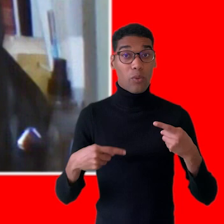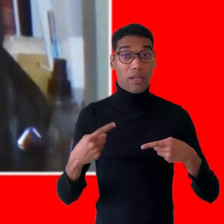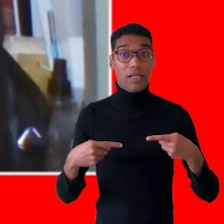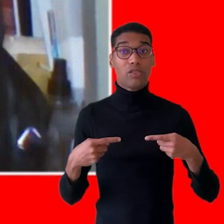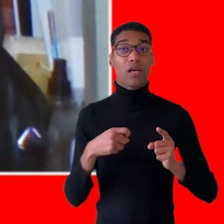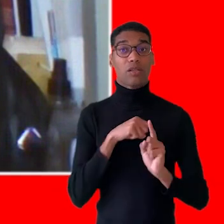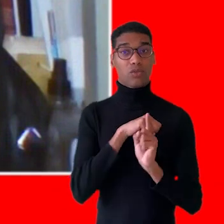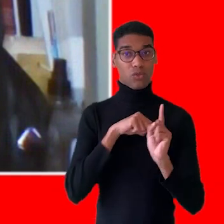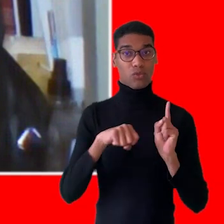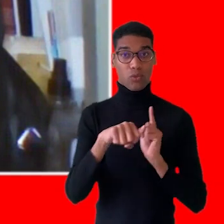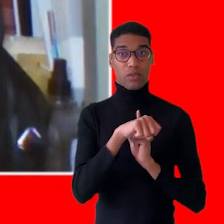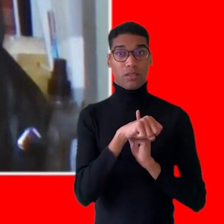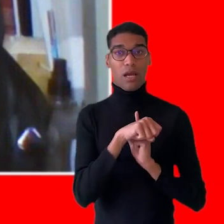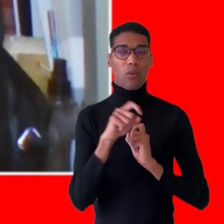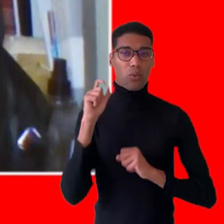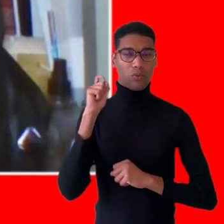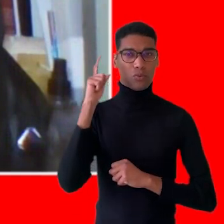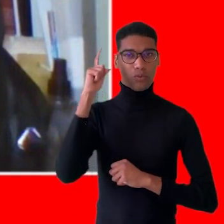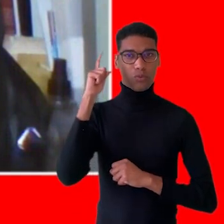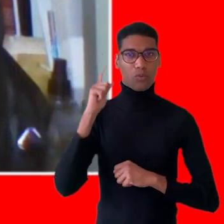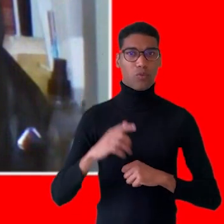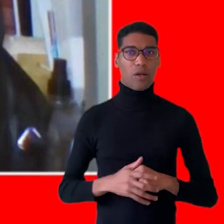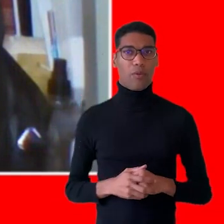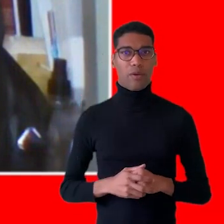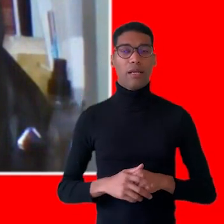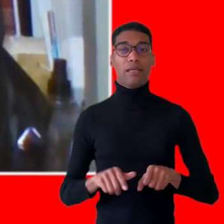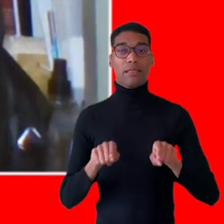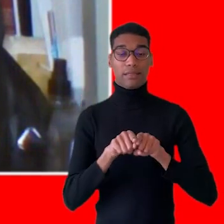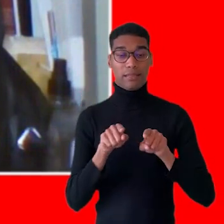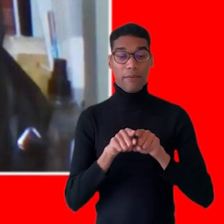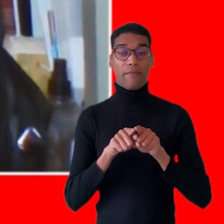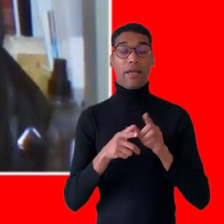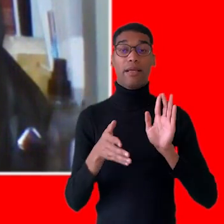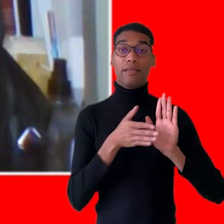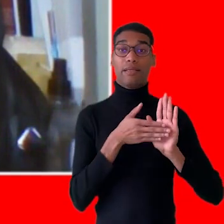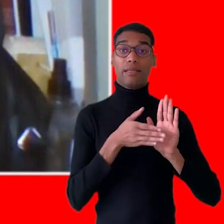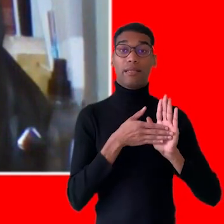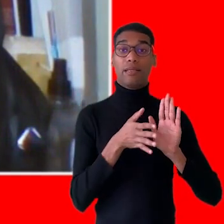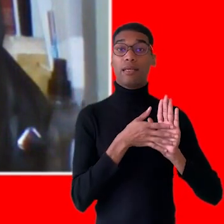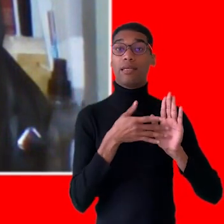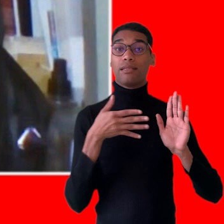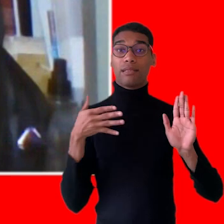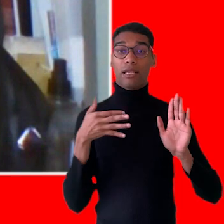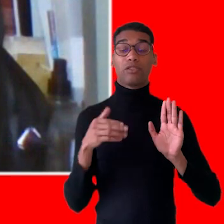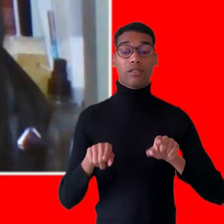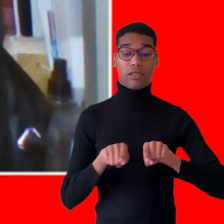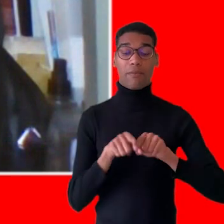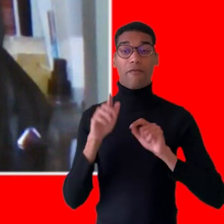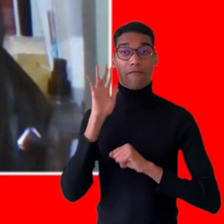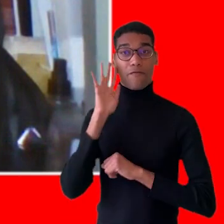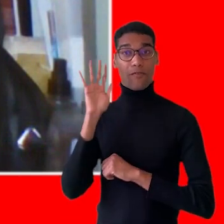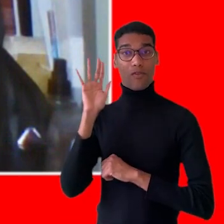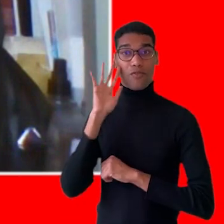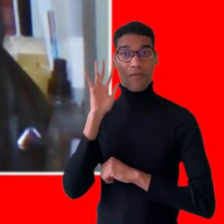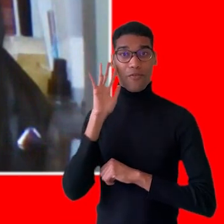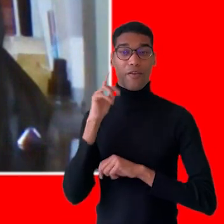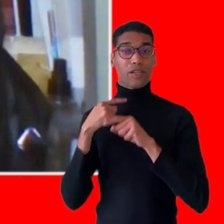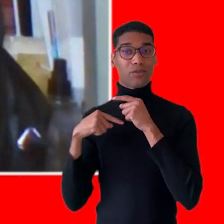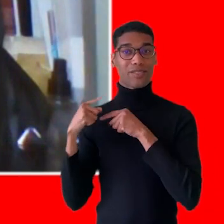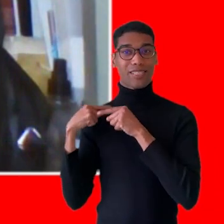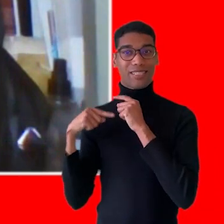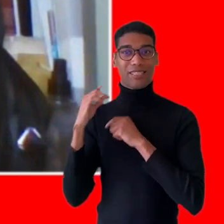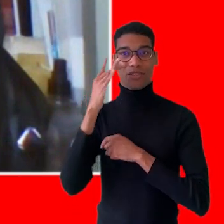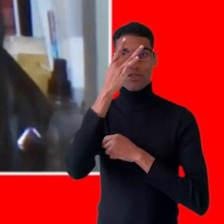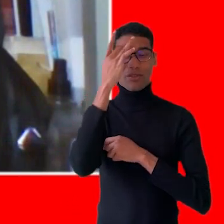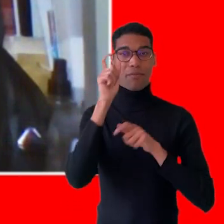política, social, cultural, estética, filosófica dos